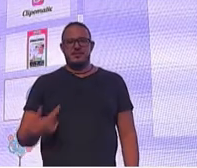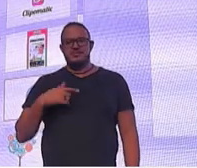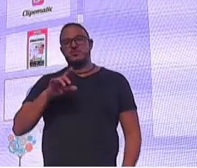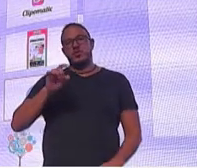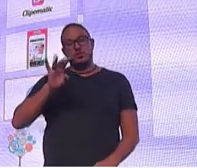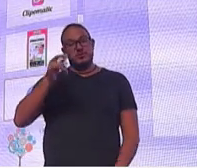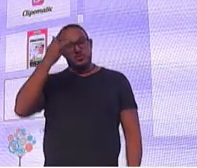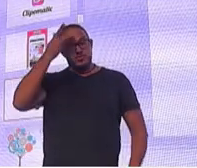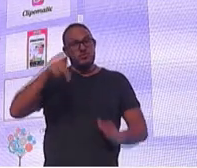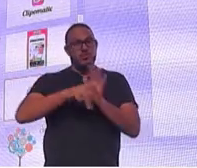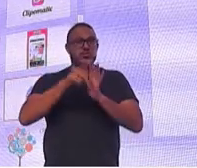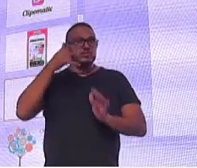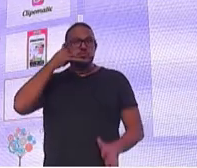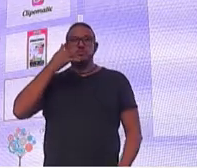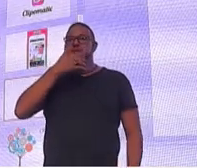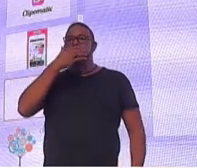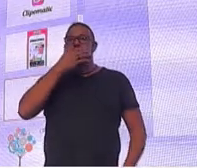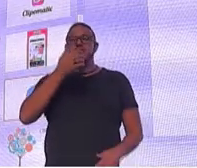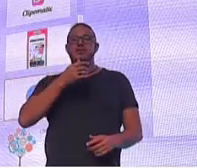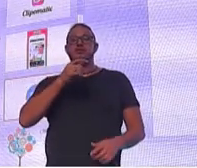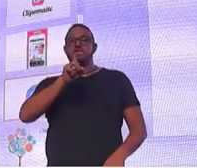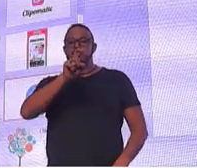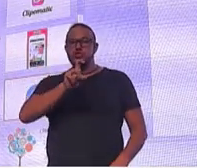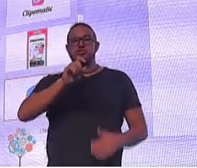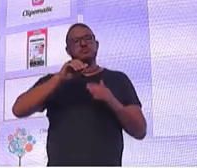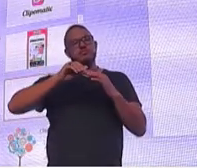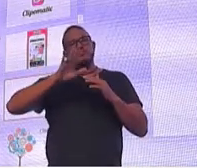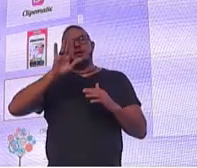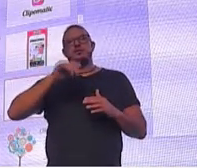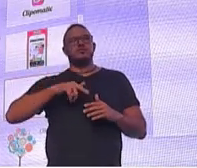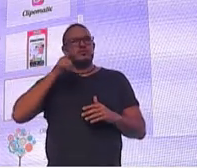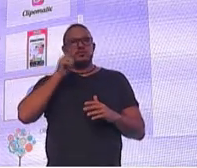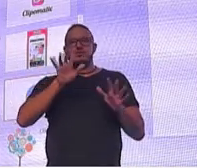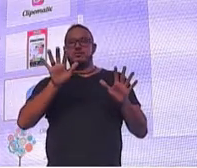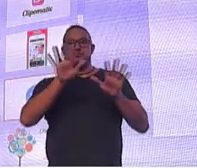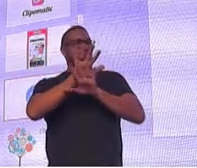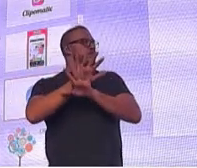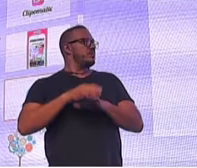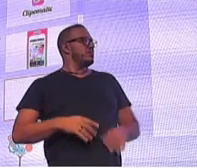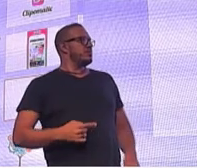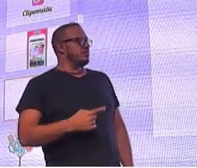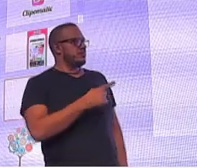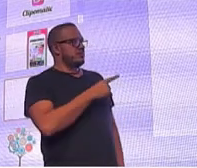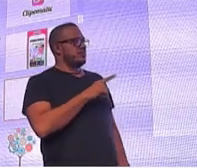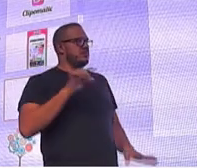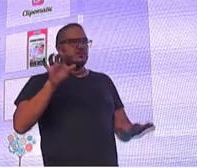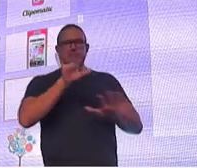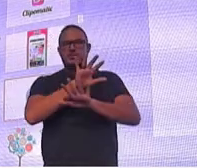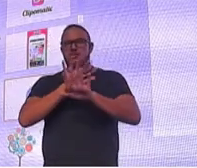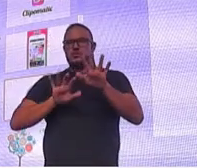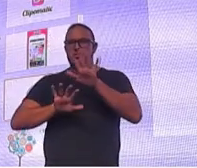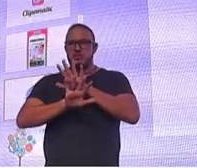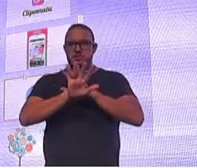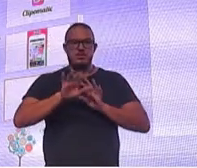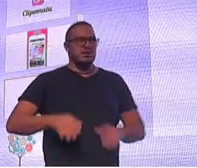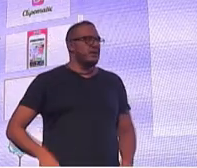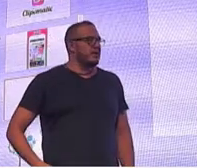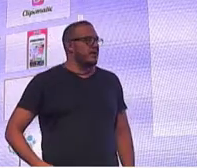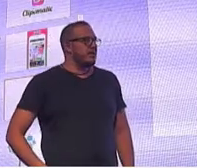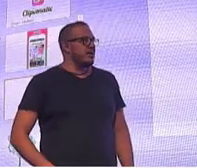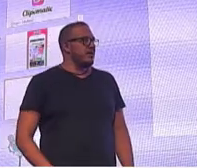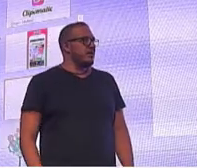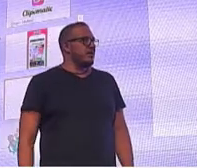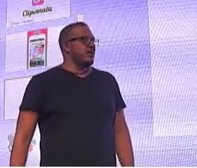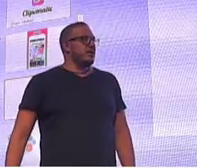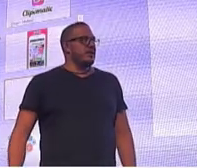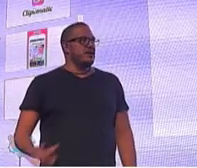por enquanto, que senão o telefone não consegue aguentar você mudar de cenário. Esse aqui muda de cenário, tá? É o Clips. E esse